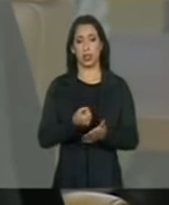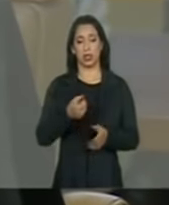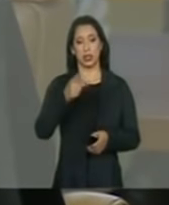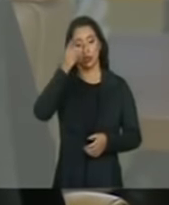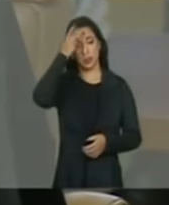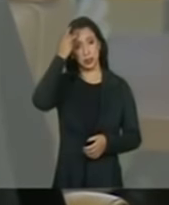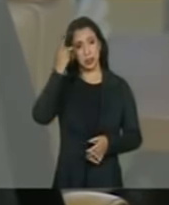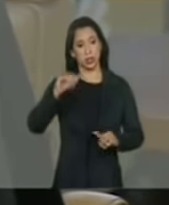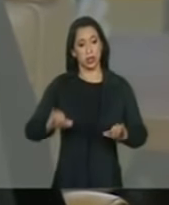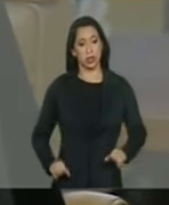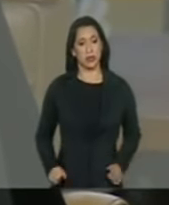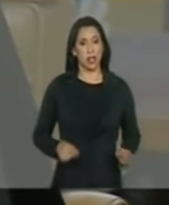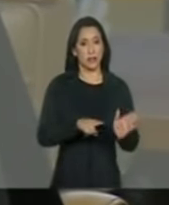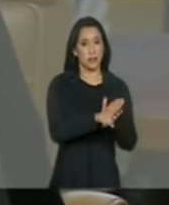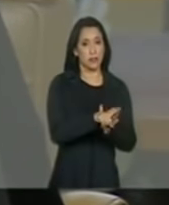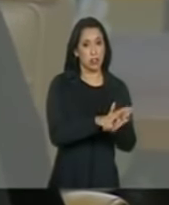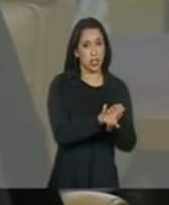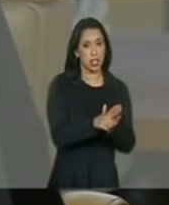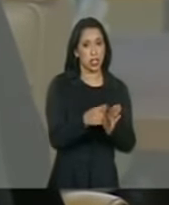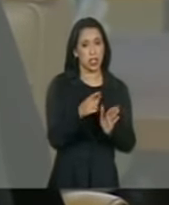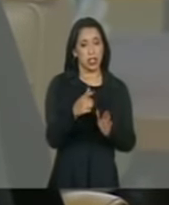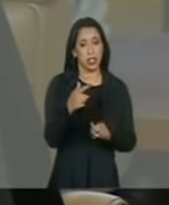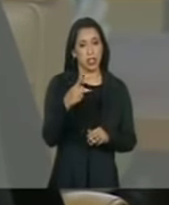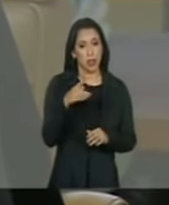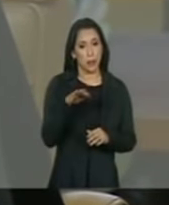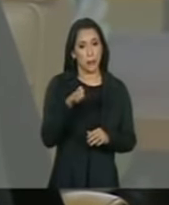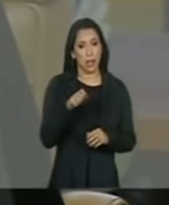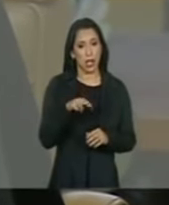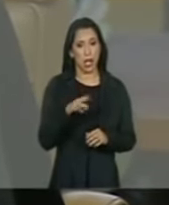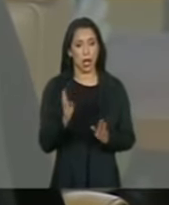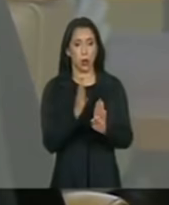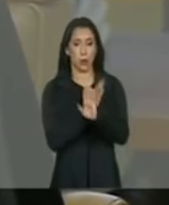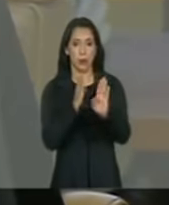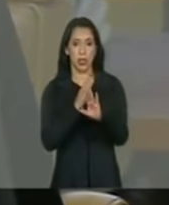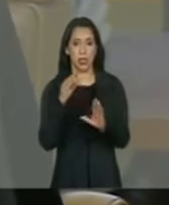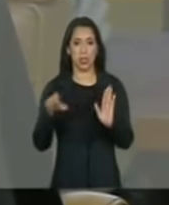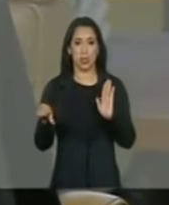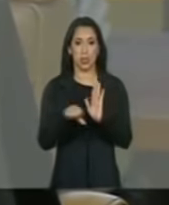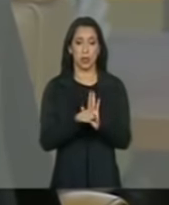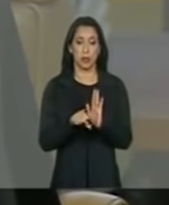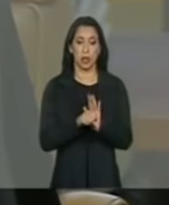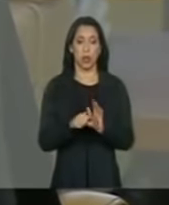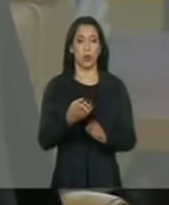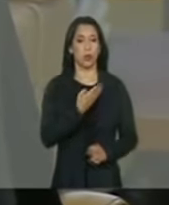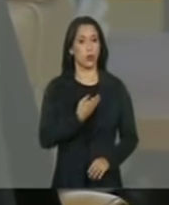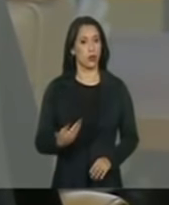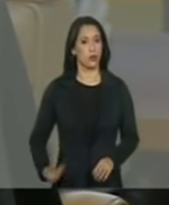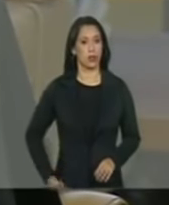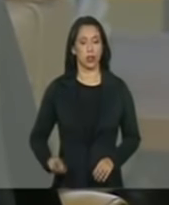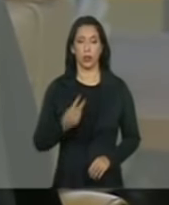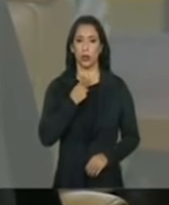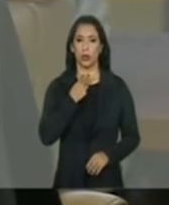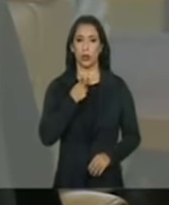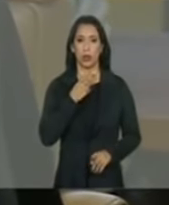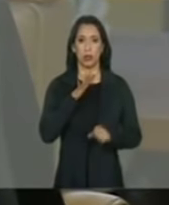investigação penal ou a persecução criminal o estado não pode agir de modo abusivo pois a